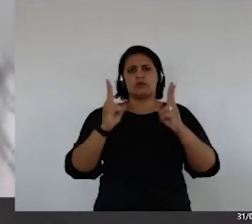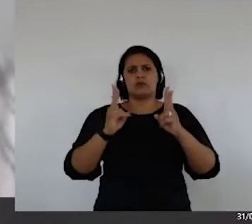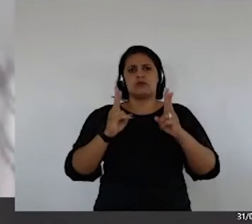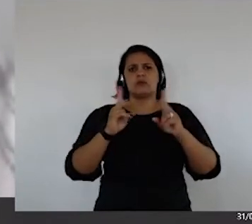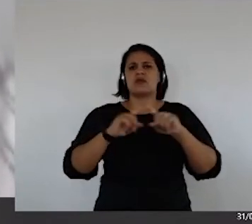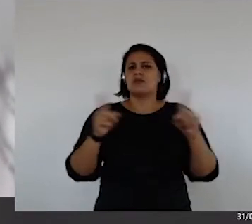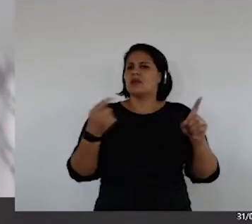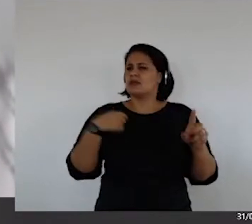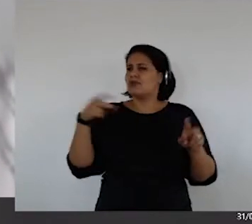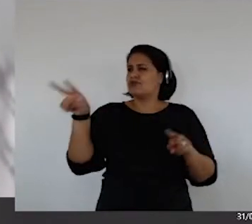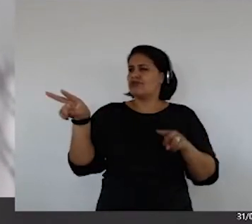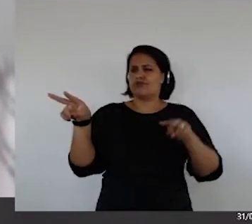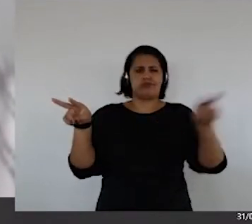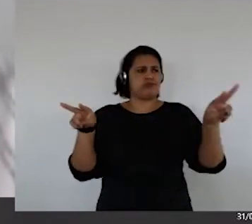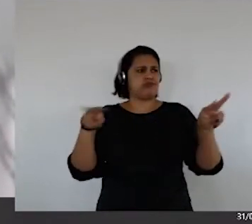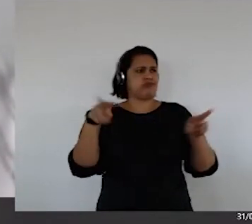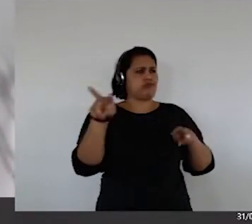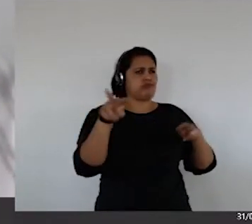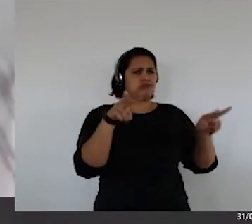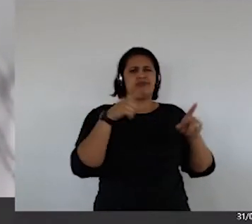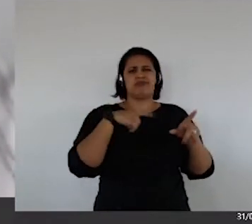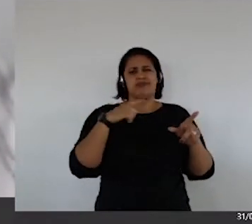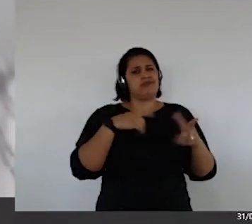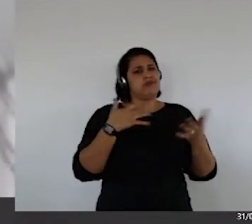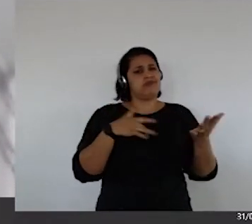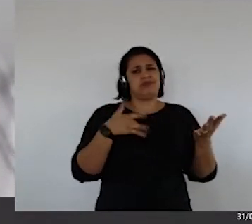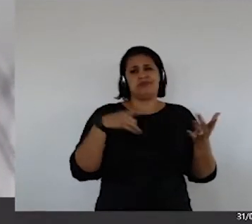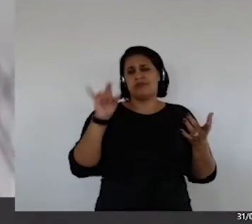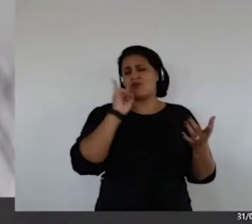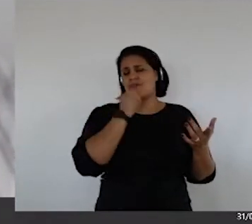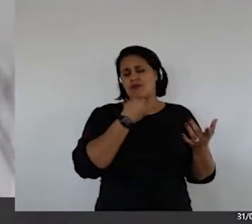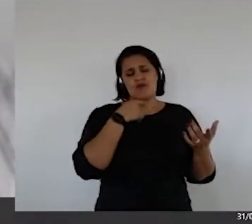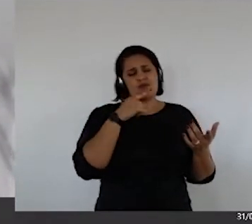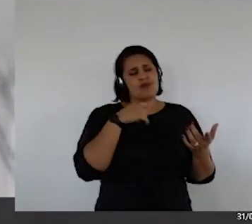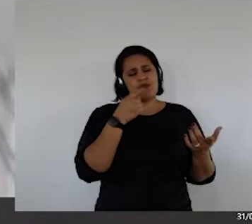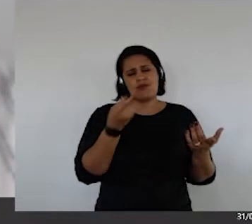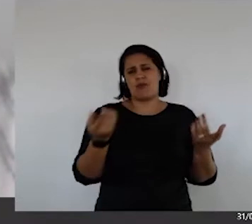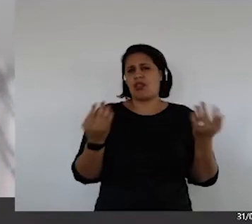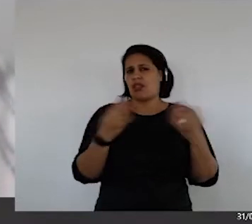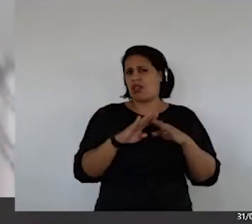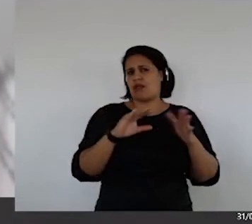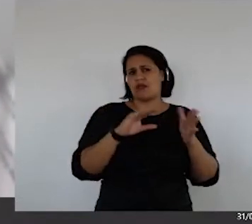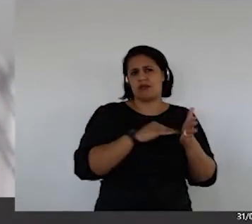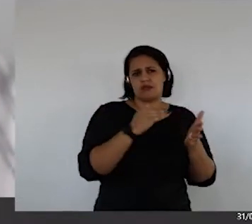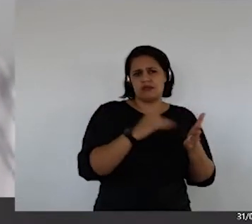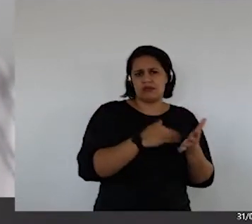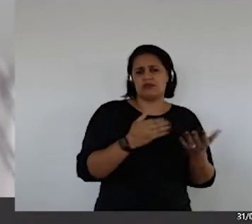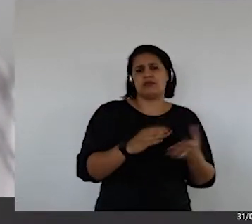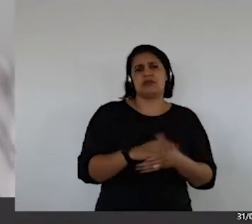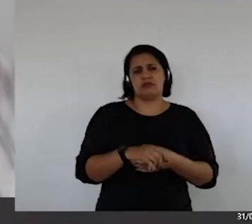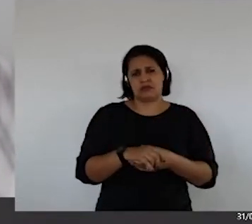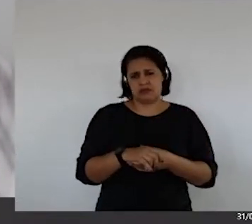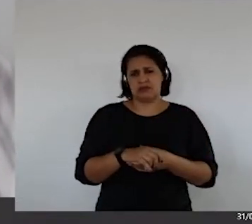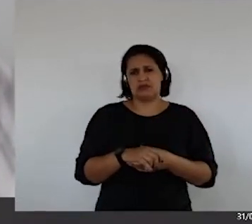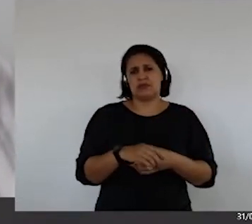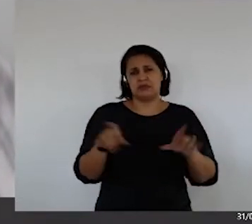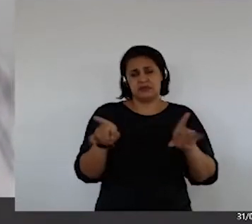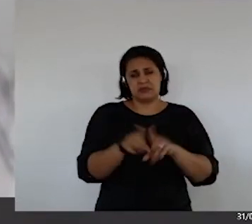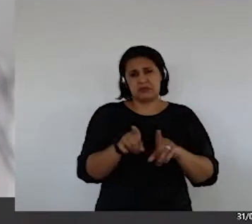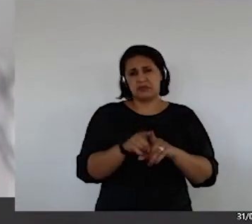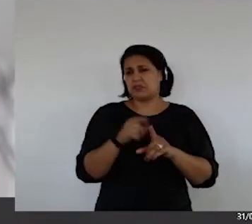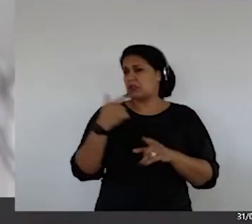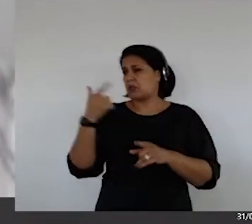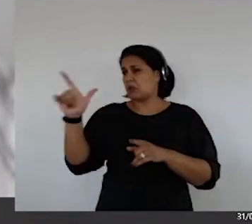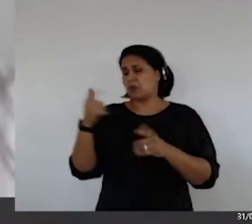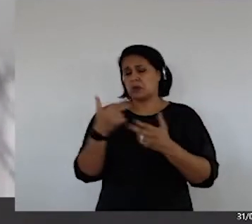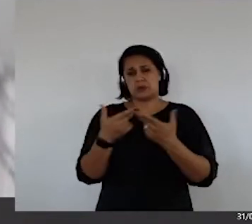vejo muitas que infelizmente não estão conseguindo, estão fechando seus escritórios e, como a Dani trouxe também, buscando outros meios